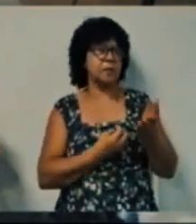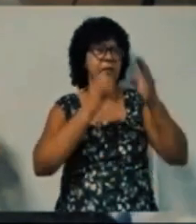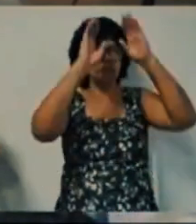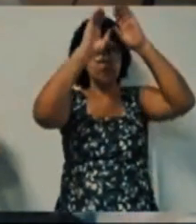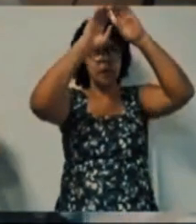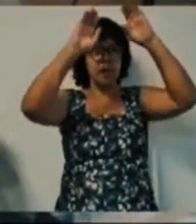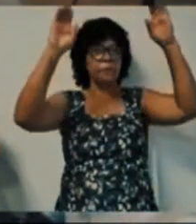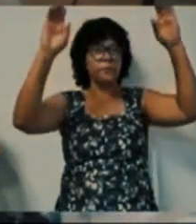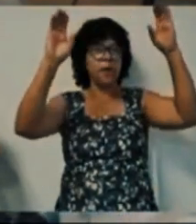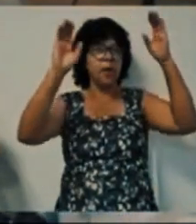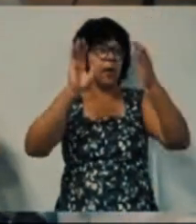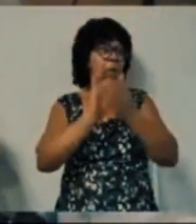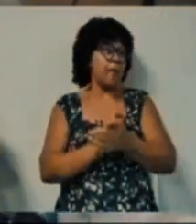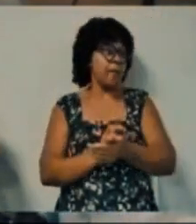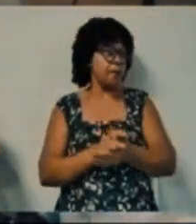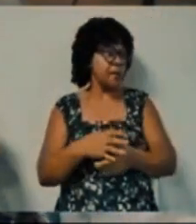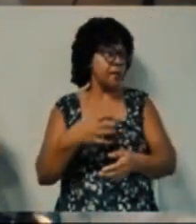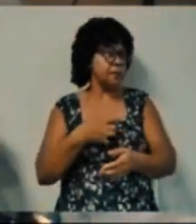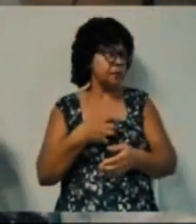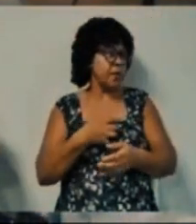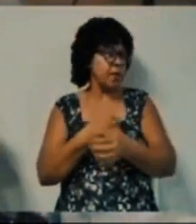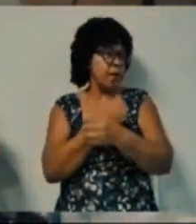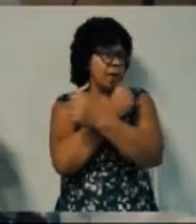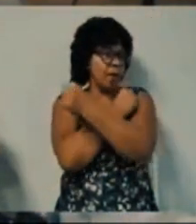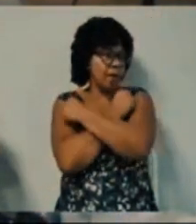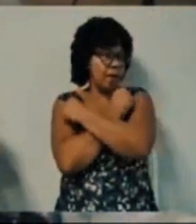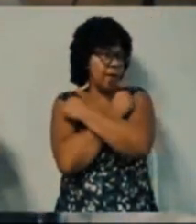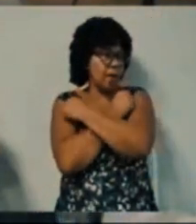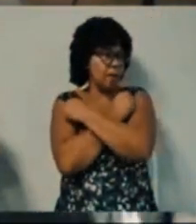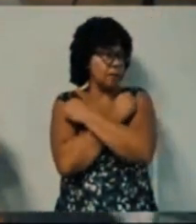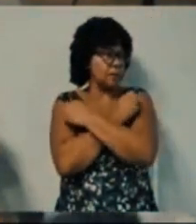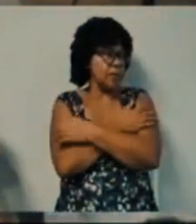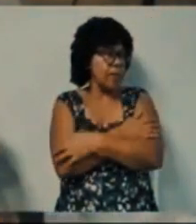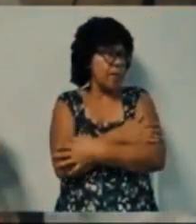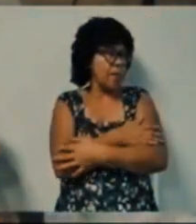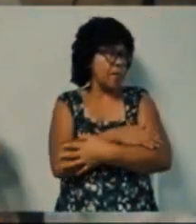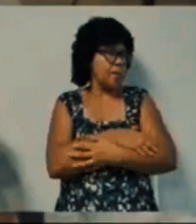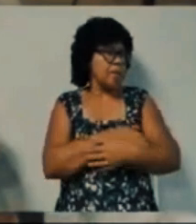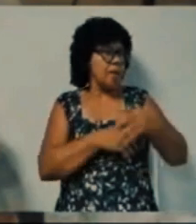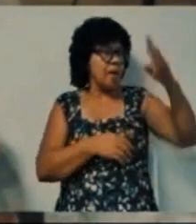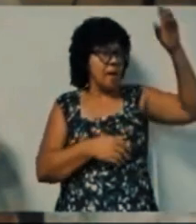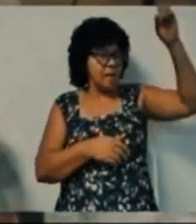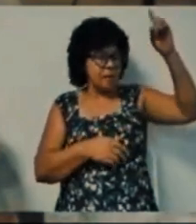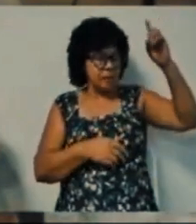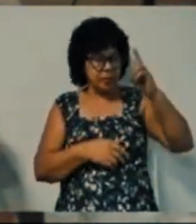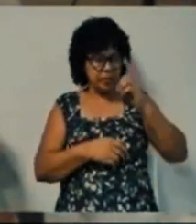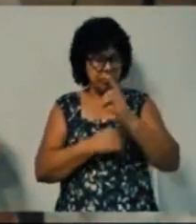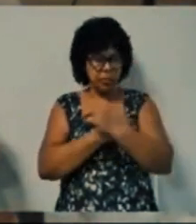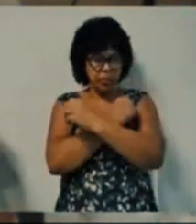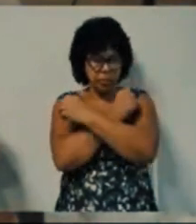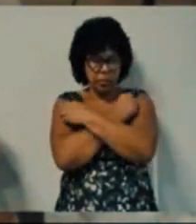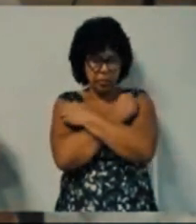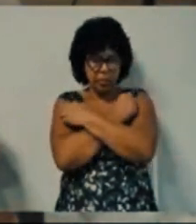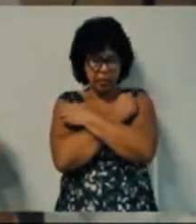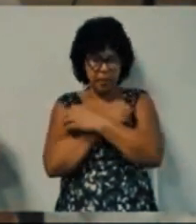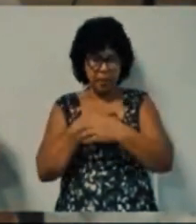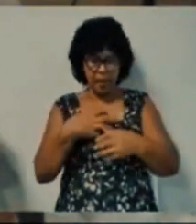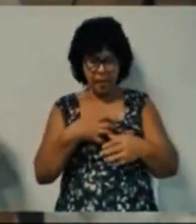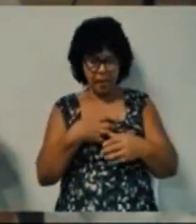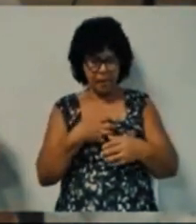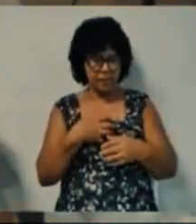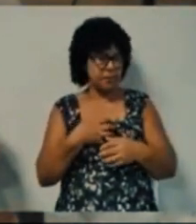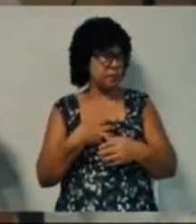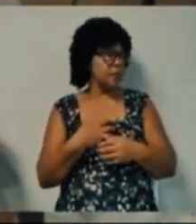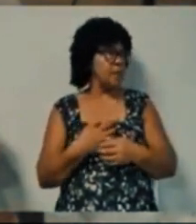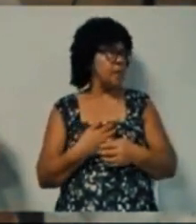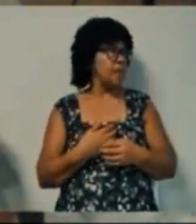Sintam-se eles abraçados por Ti. Sintam eles o Teu afago. Sintam eles o Teu amor,